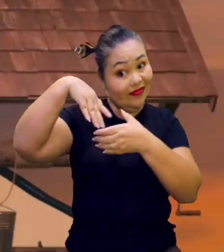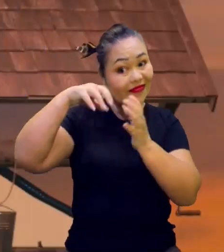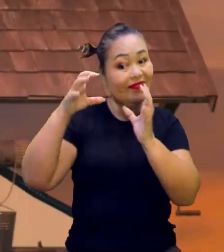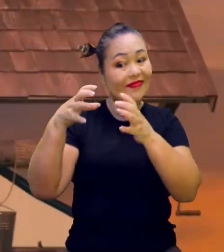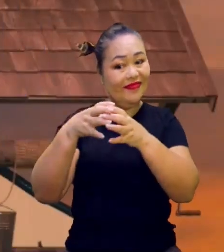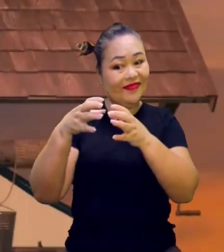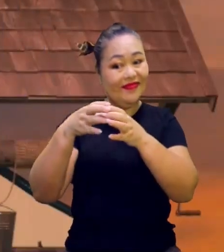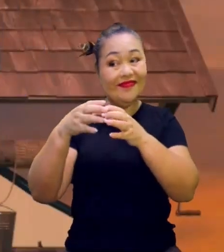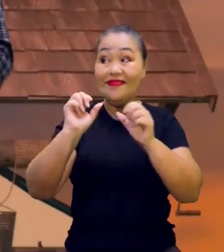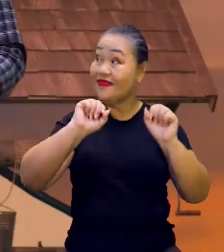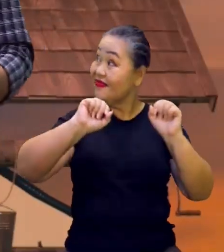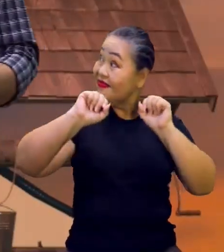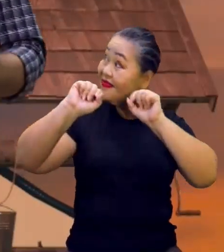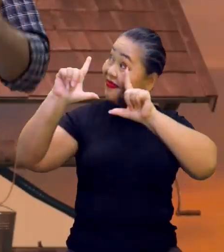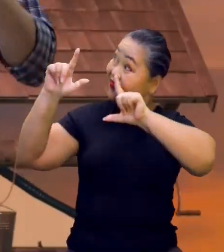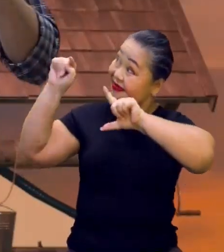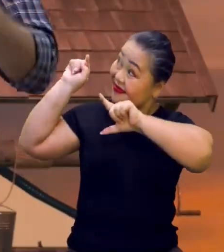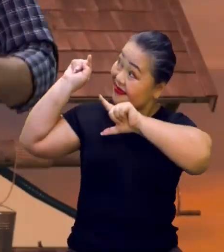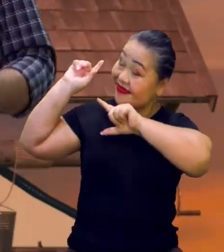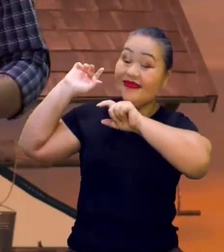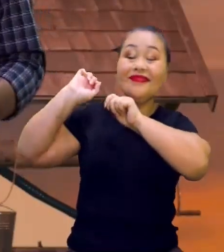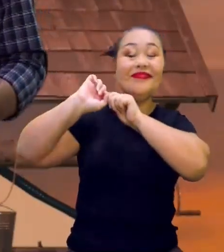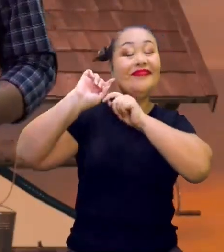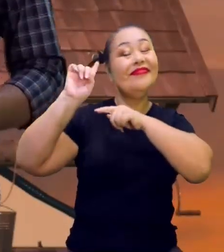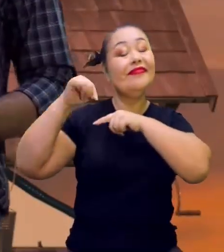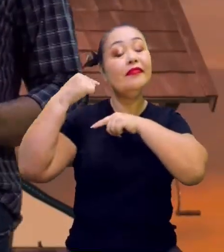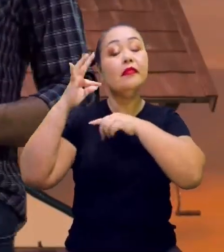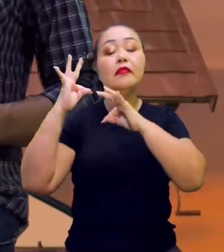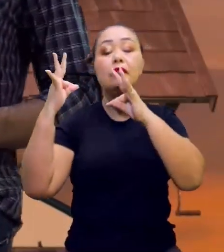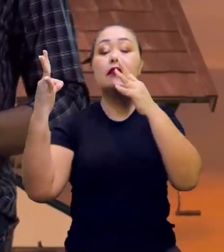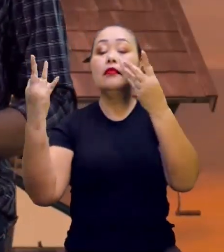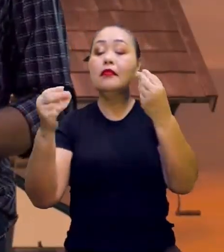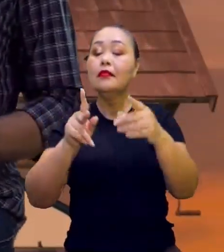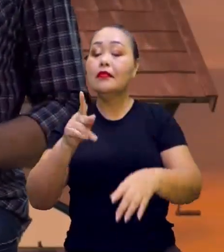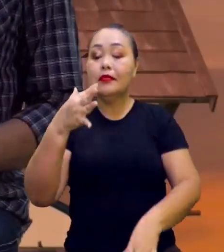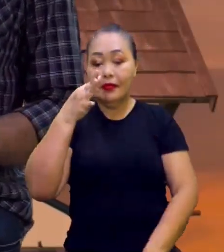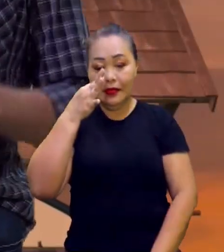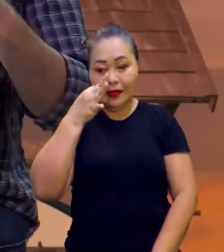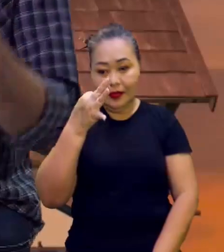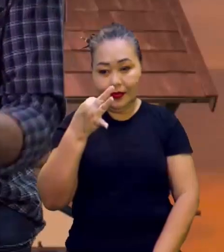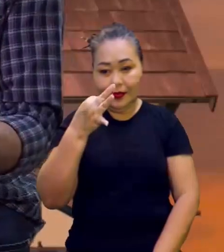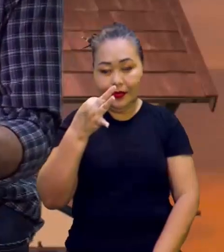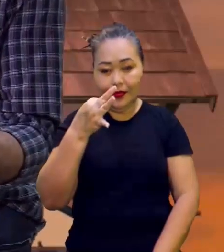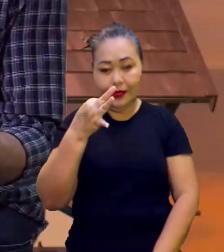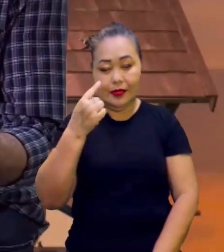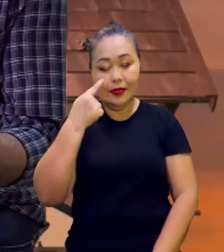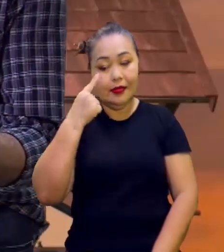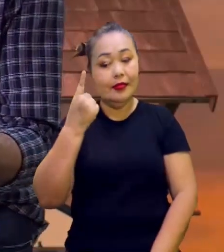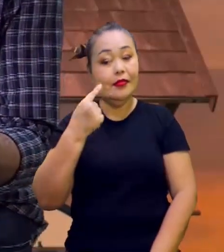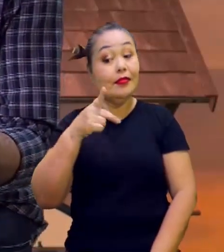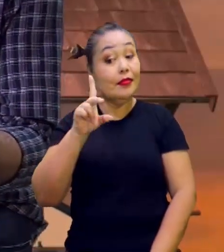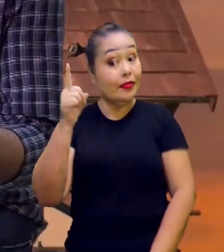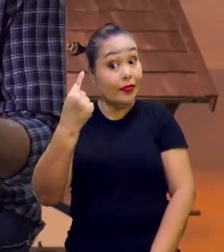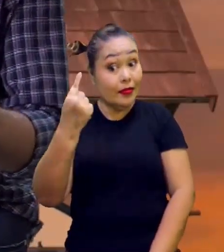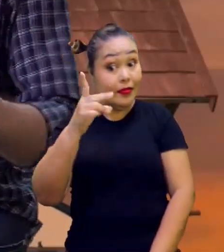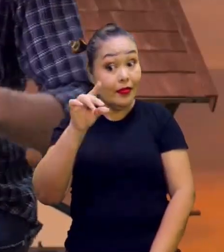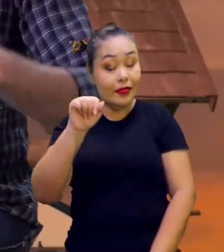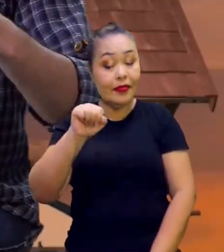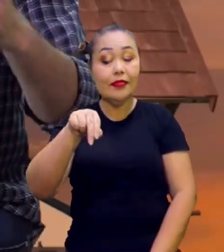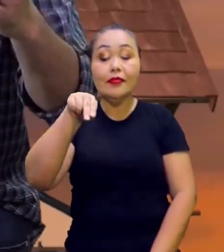tela, tá bom? Claro, todos os professores presenciais, né, no primeiro dia de aula da